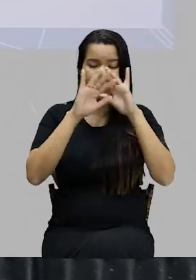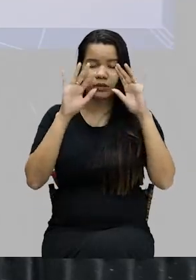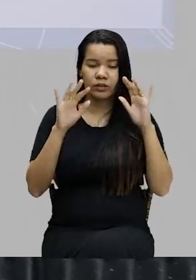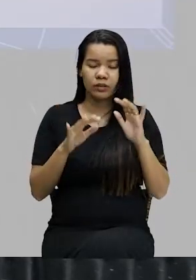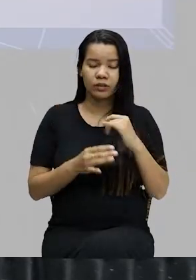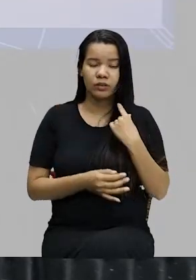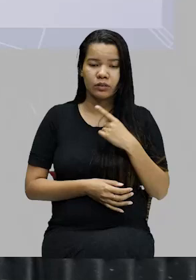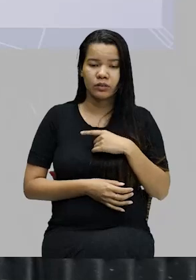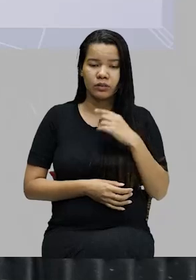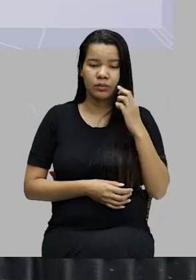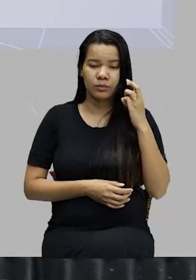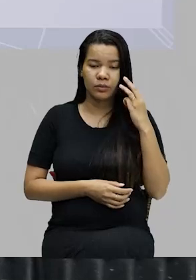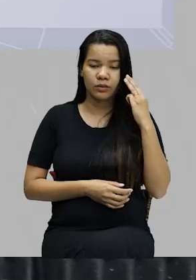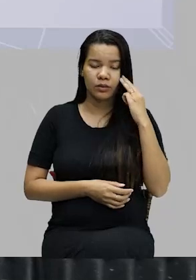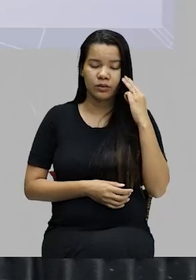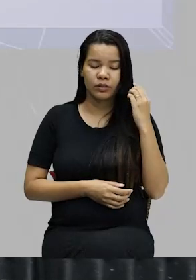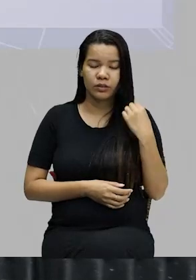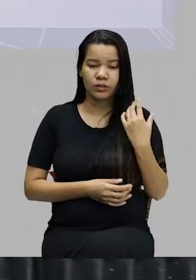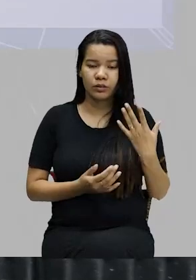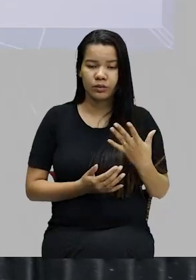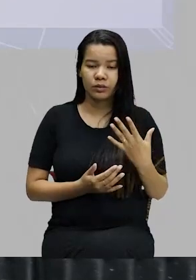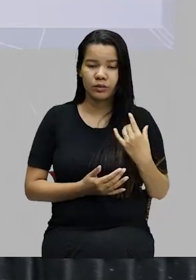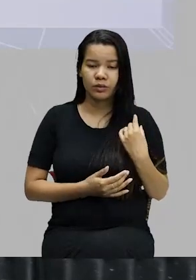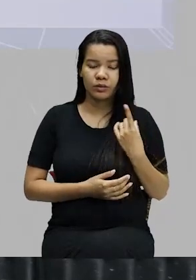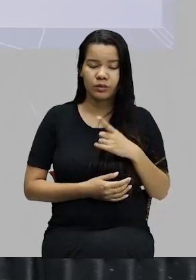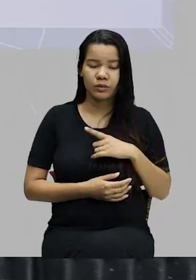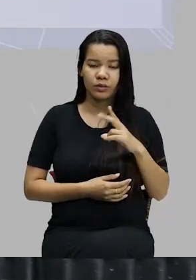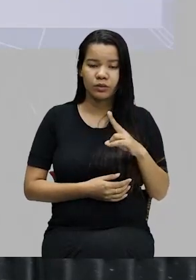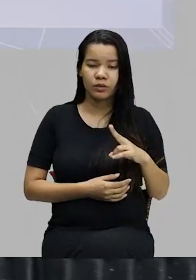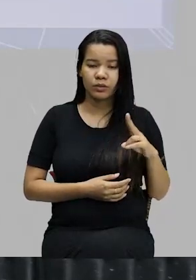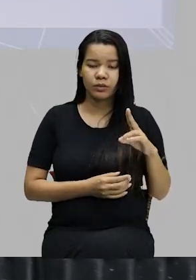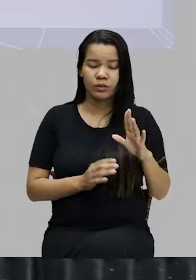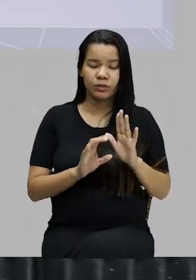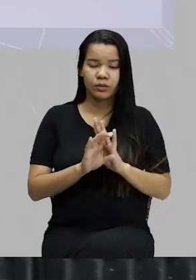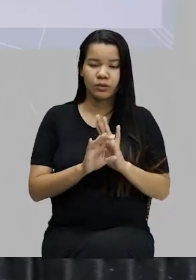Agora, vamos utilizar o conceito de mol.